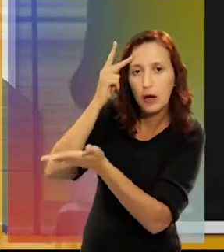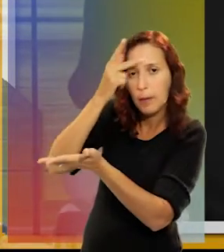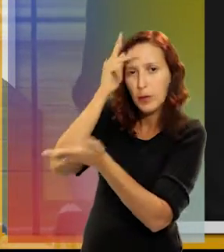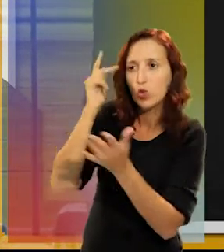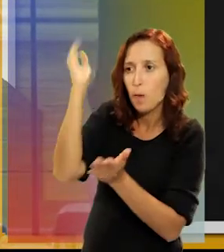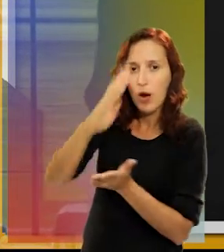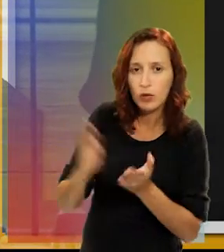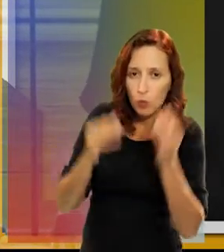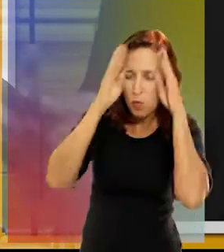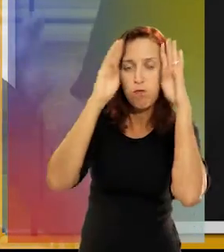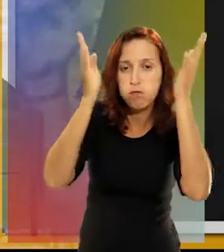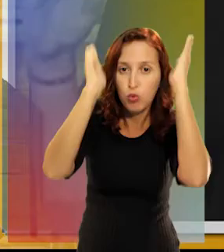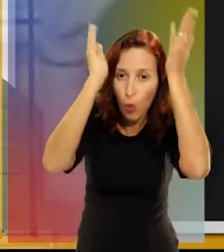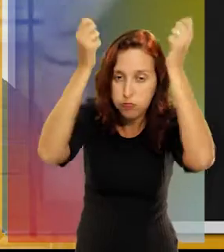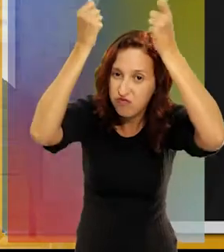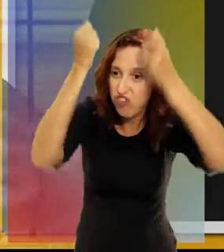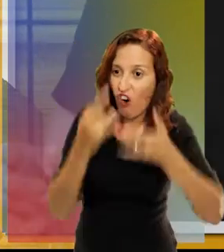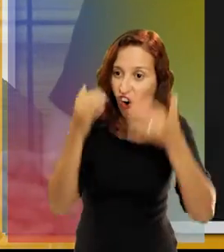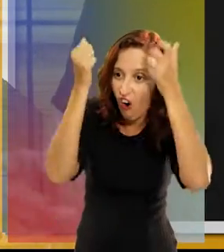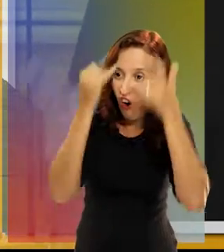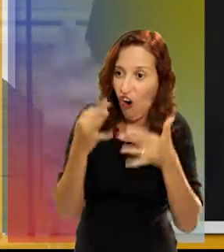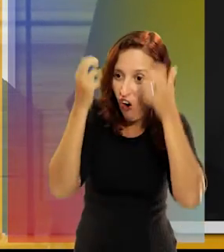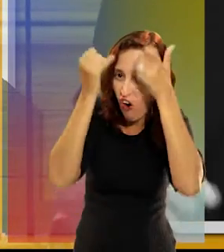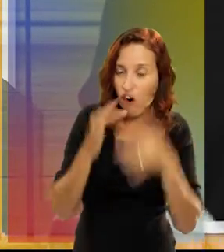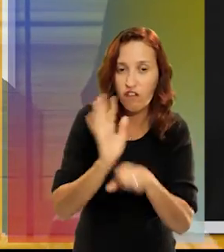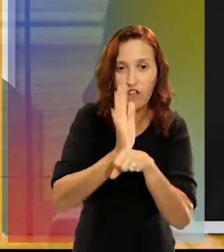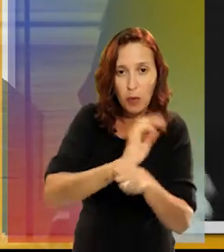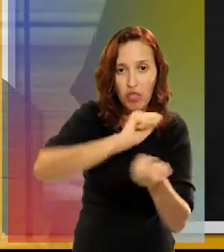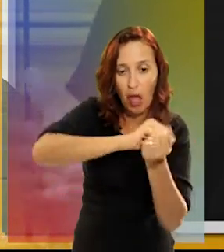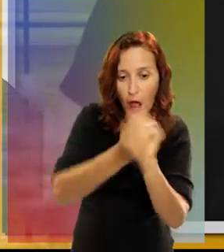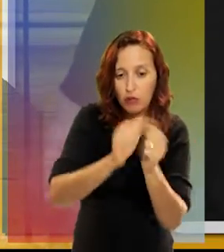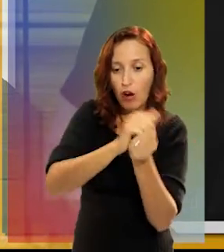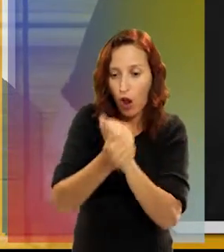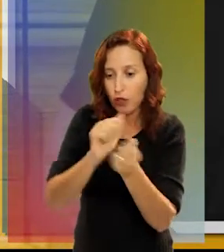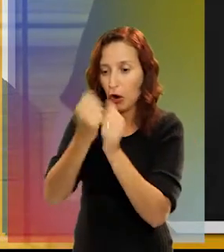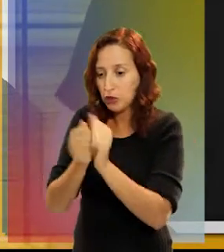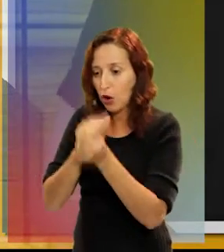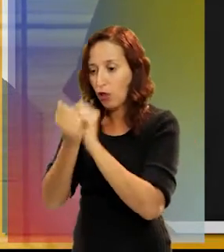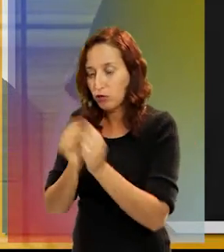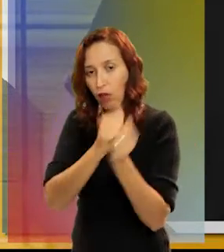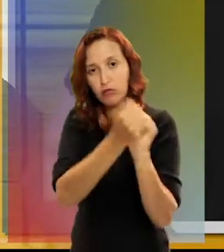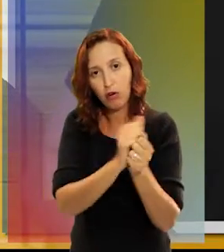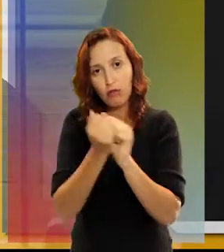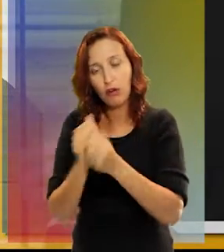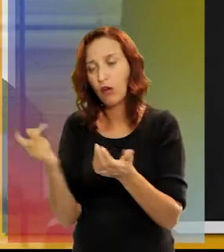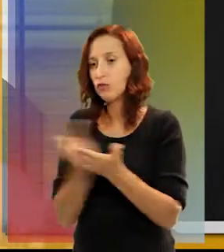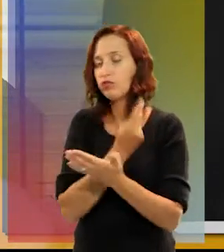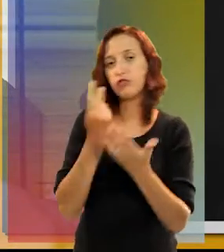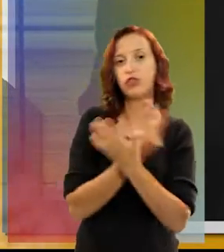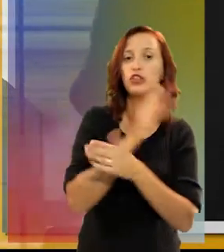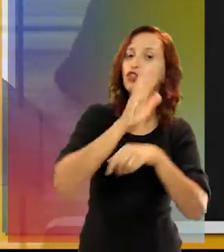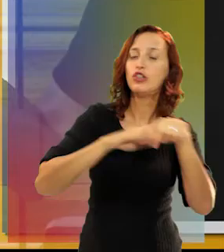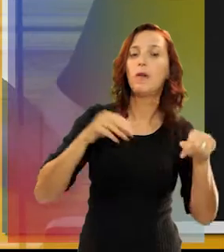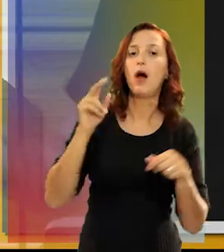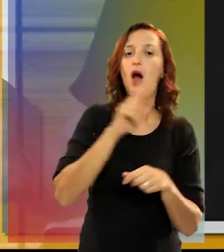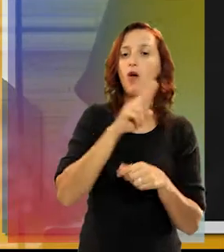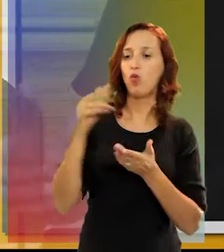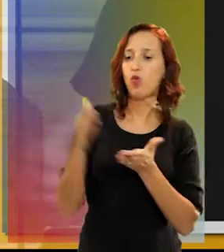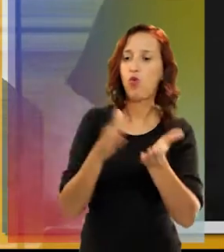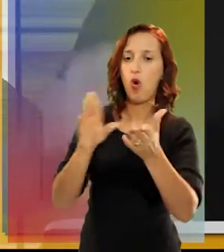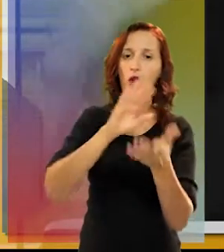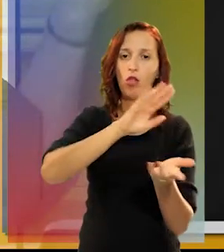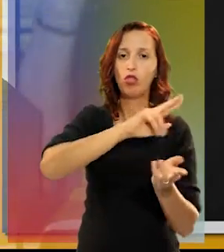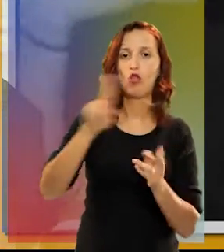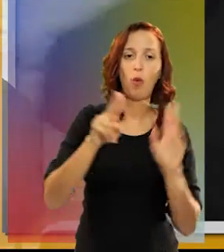brasileira é tão burra, que tem que ficar explicando o filme na hora que traduz o filme, porque não quer fazer. Pega o Mulholland Drive, que é o nome de uma rua, chama a Cidade